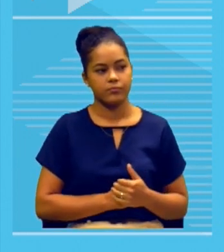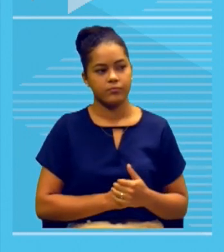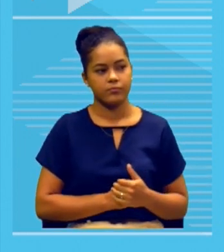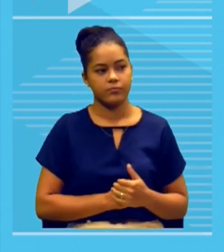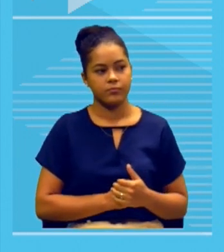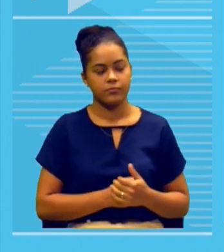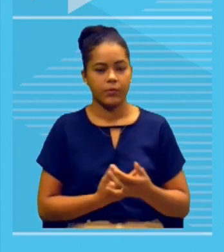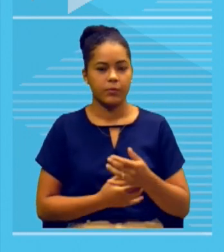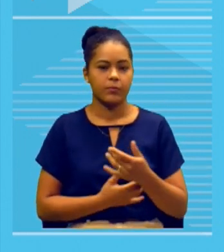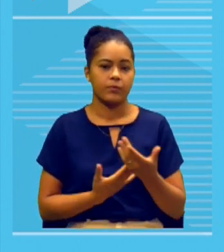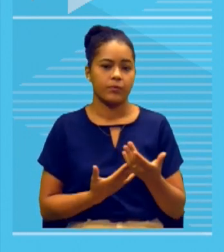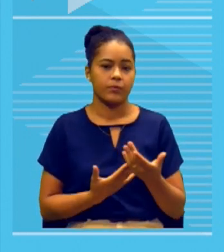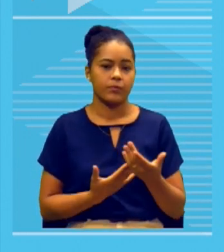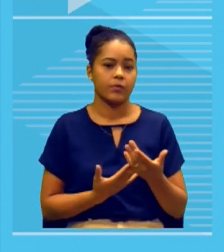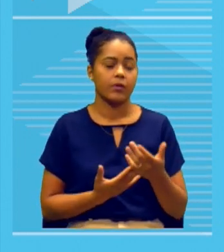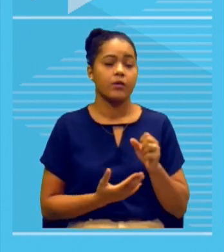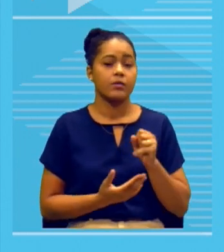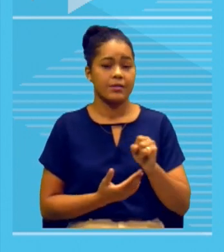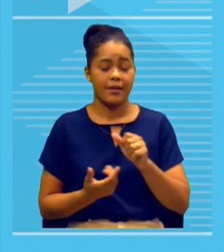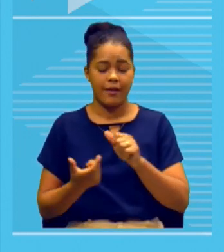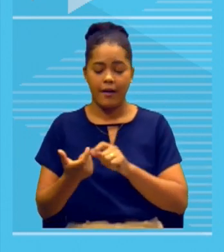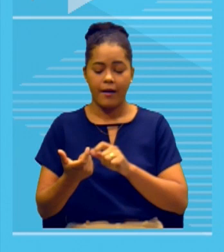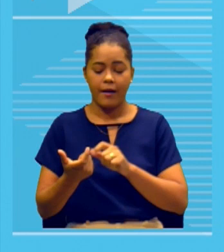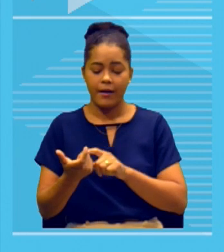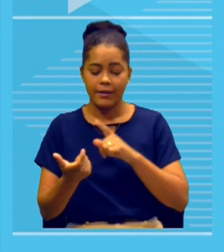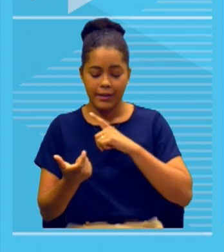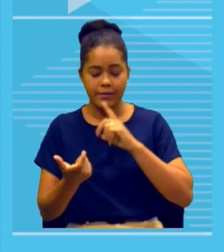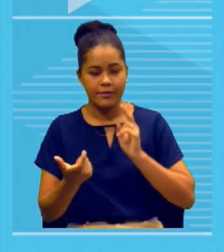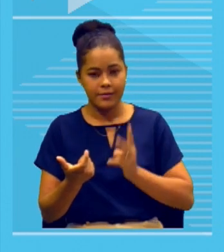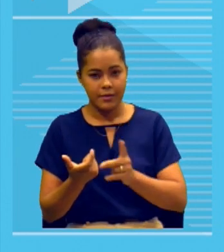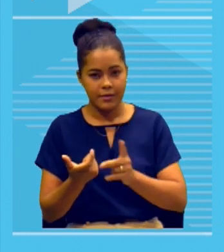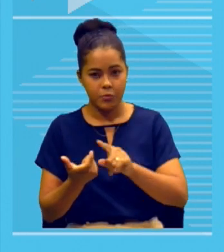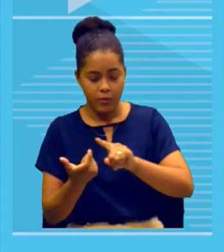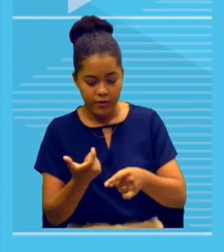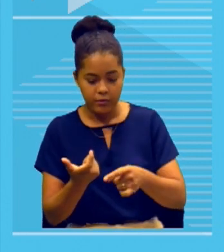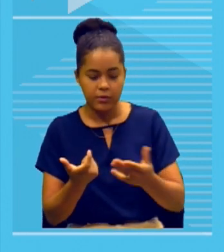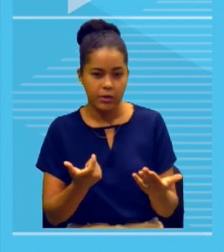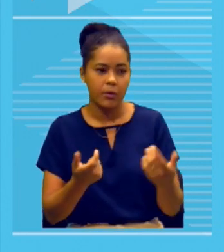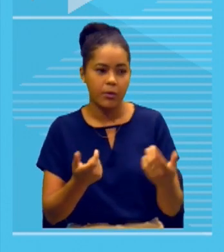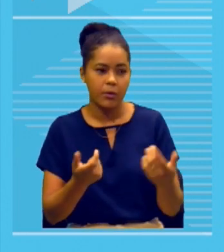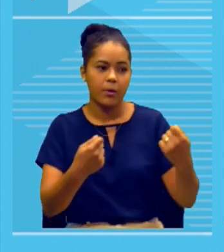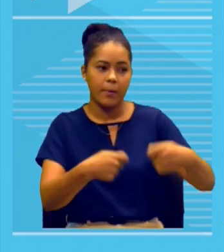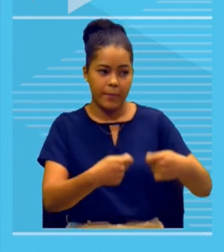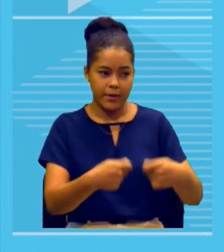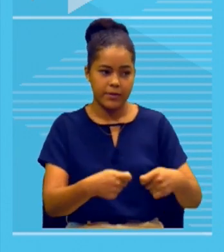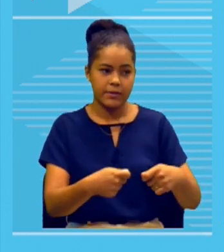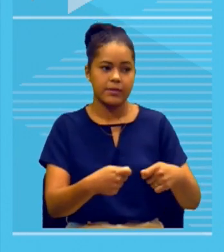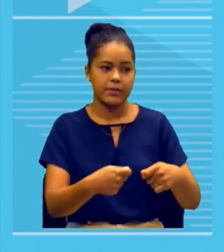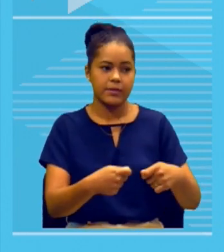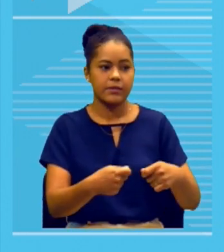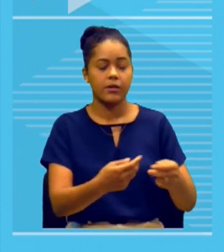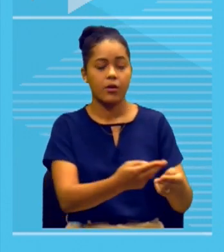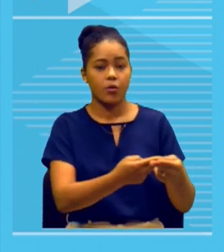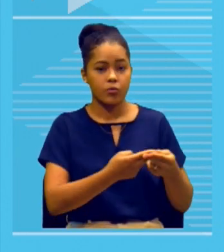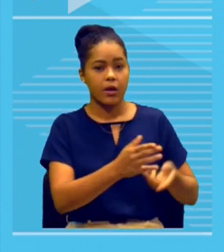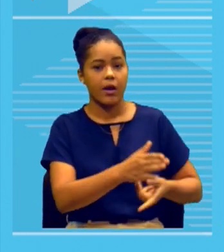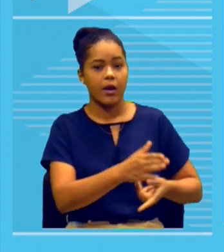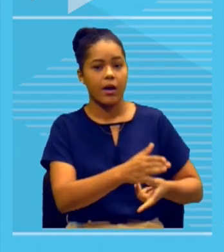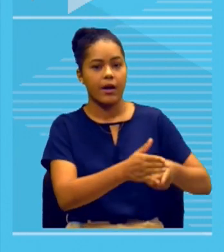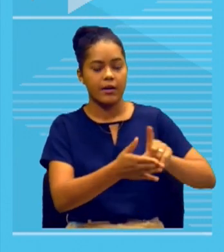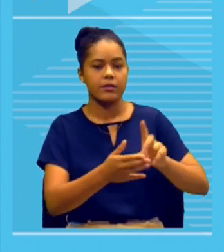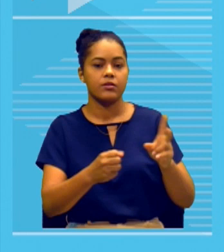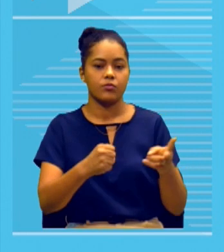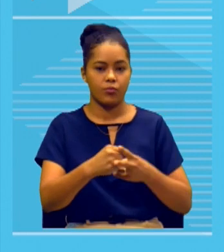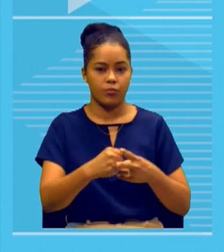aqui se trabalha muito tendo uma vírgula depois do aqui perfeito novo Santo Antônio da